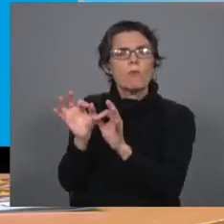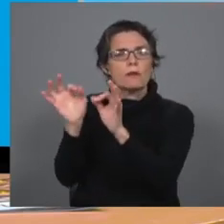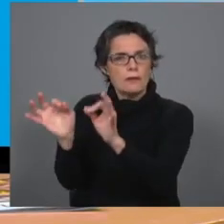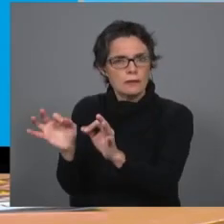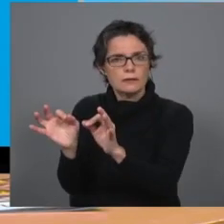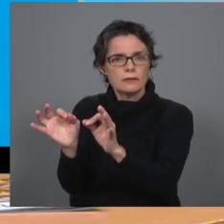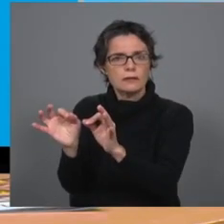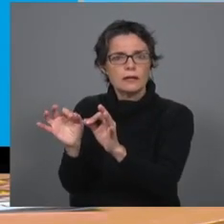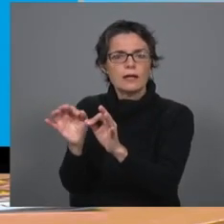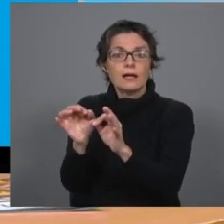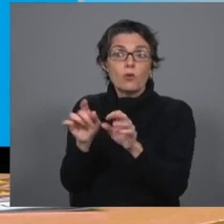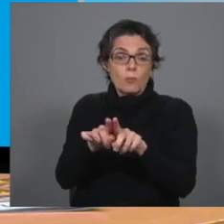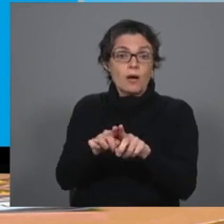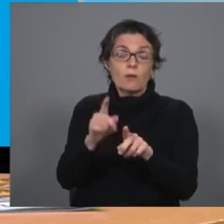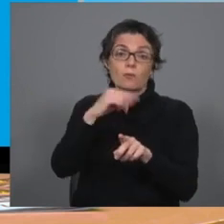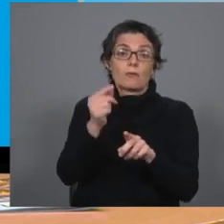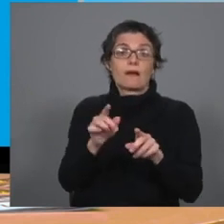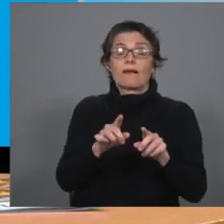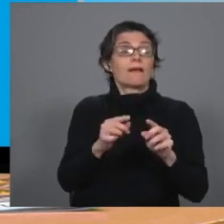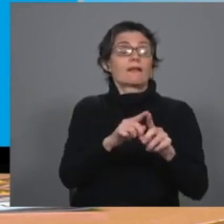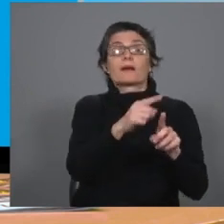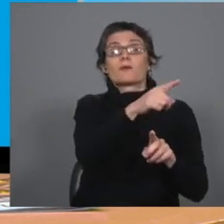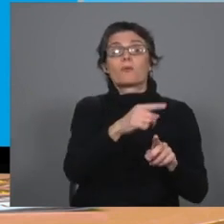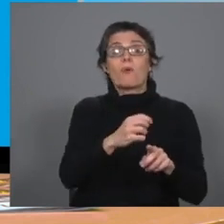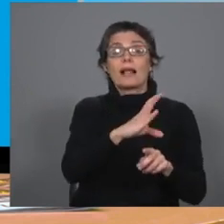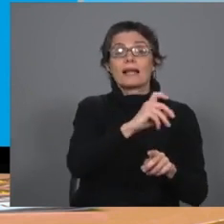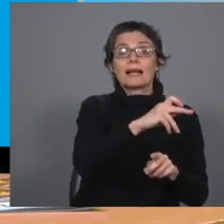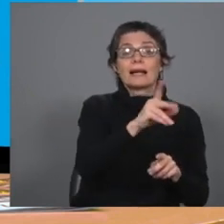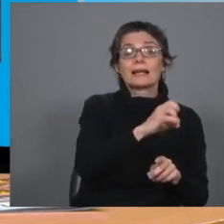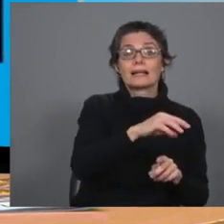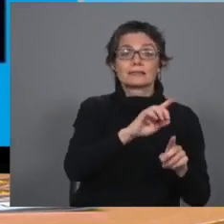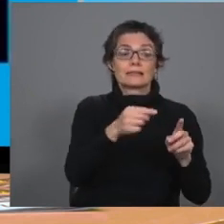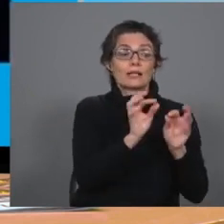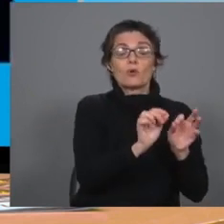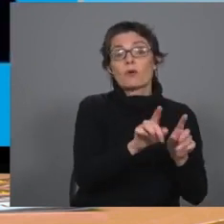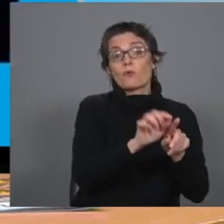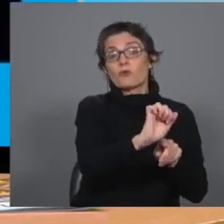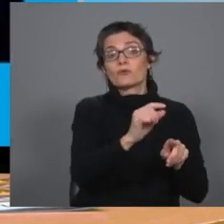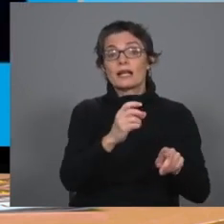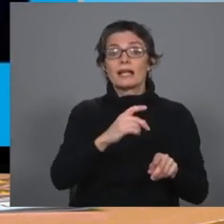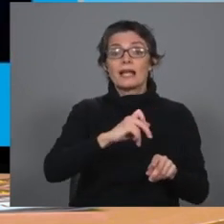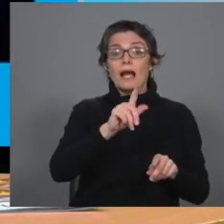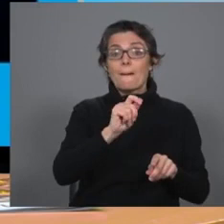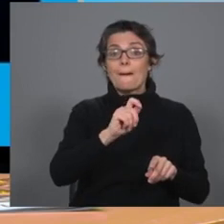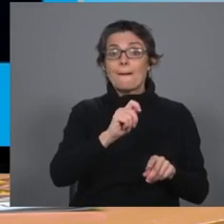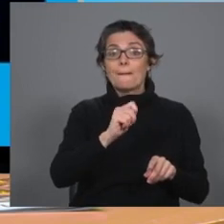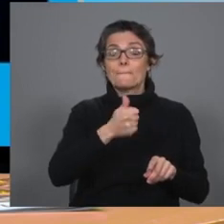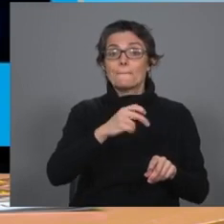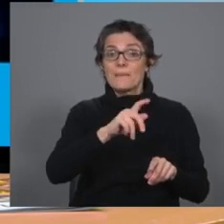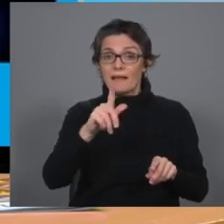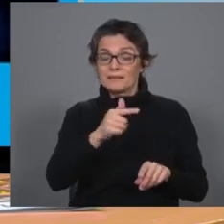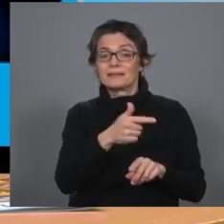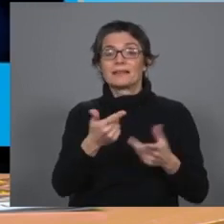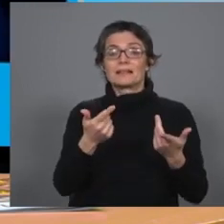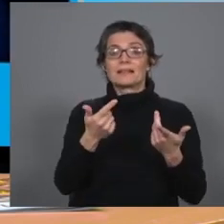Como Caim tinha que cuidar de Abel, e assim foi ao longo da história da Igreja. Jesus também, o rosto do